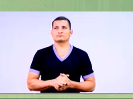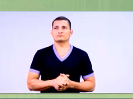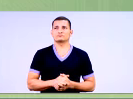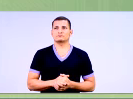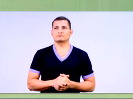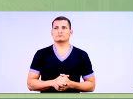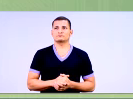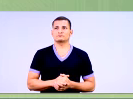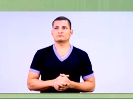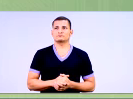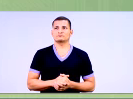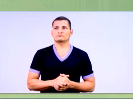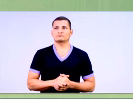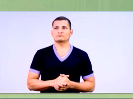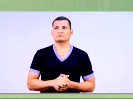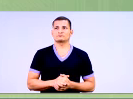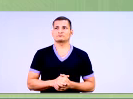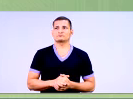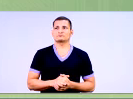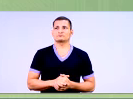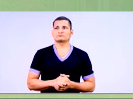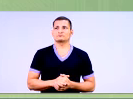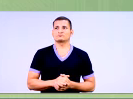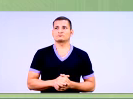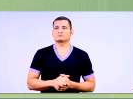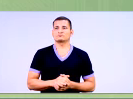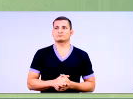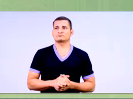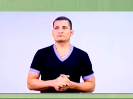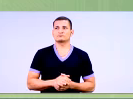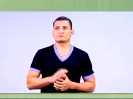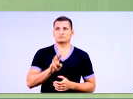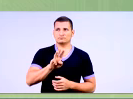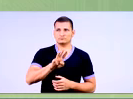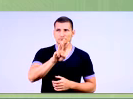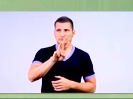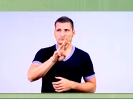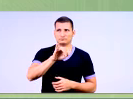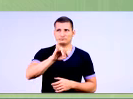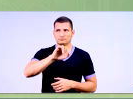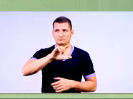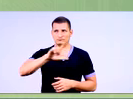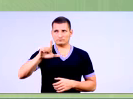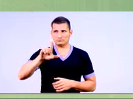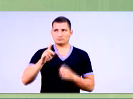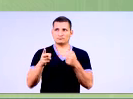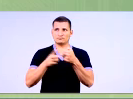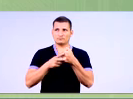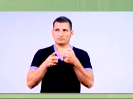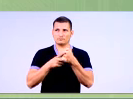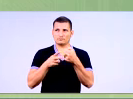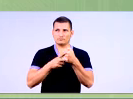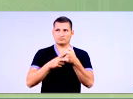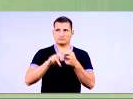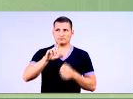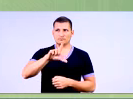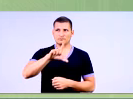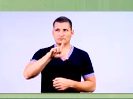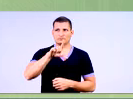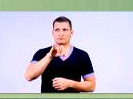ter que repetir, Tony and I will, e o verbo,